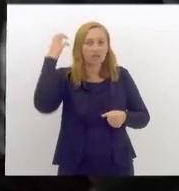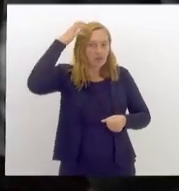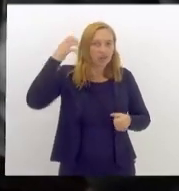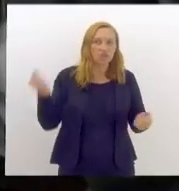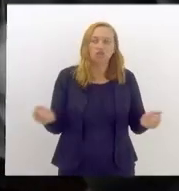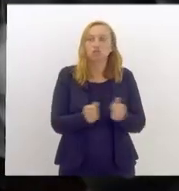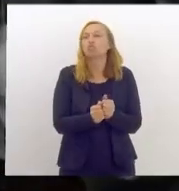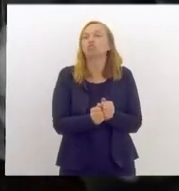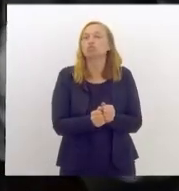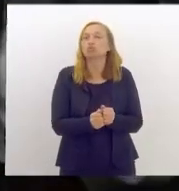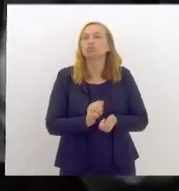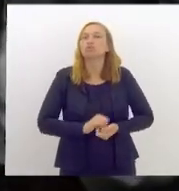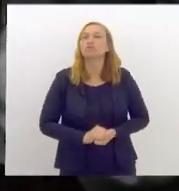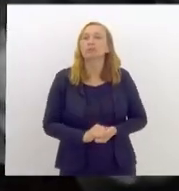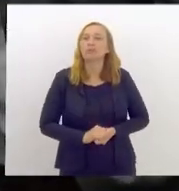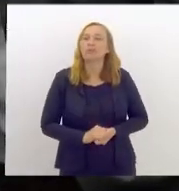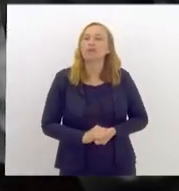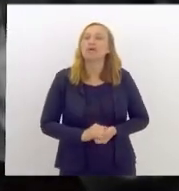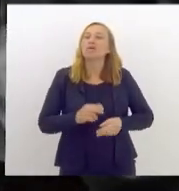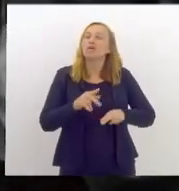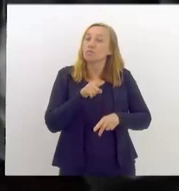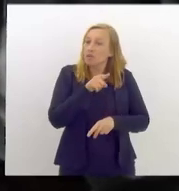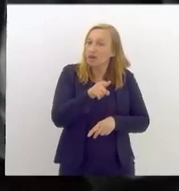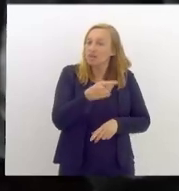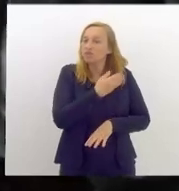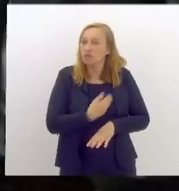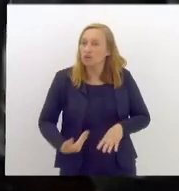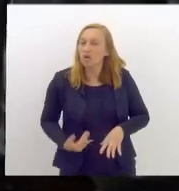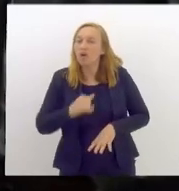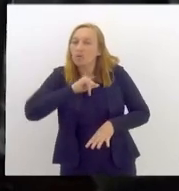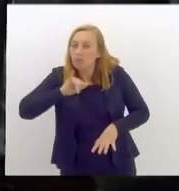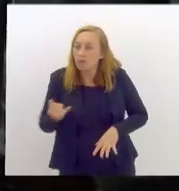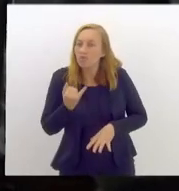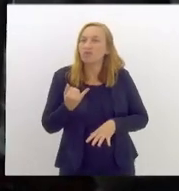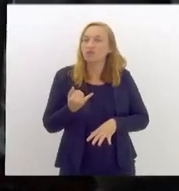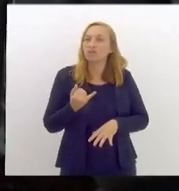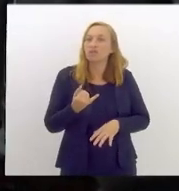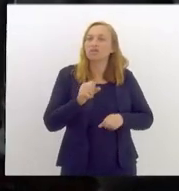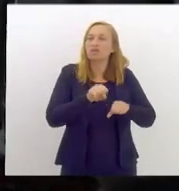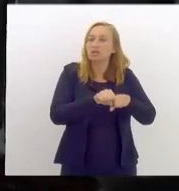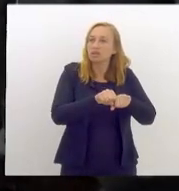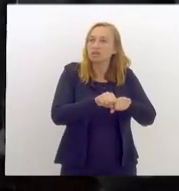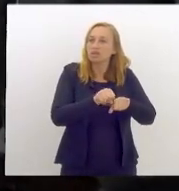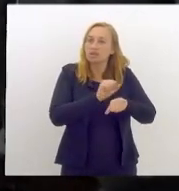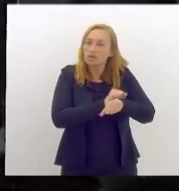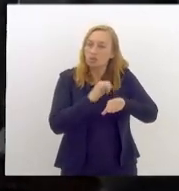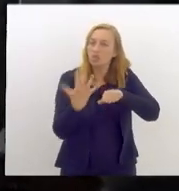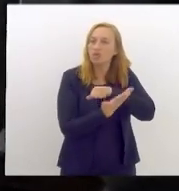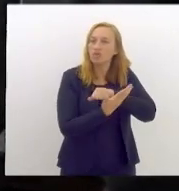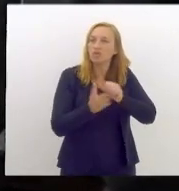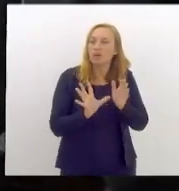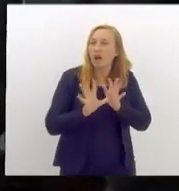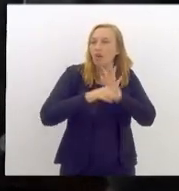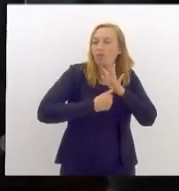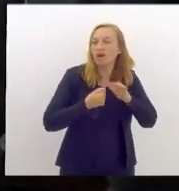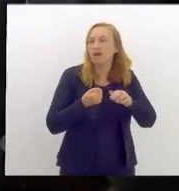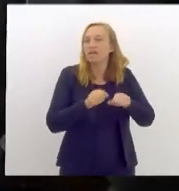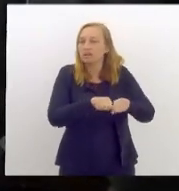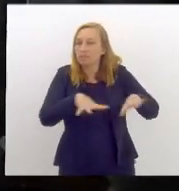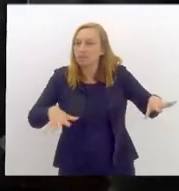a placa juntos mas por esse Governador que aproveitou da cor vídeo para roubar na pandemia